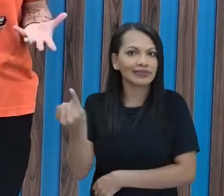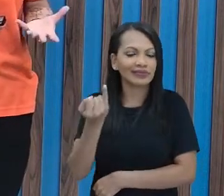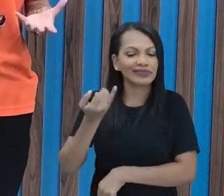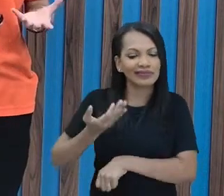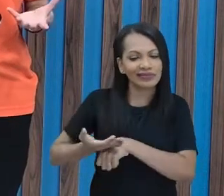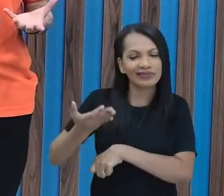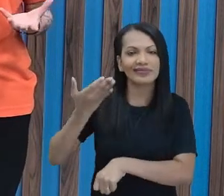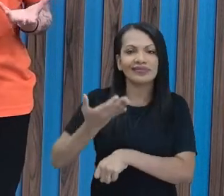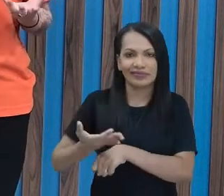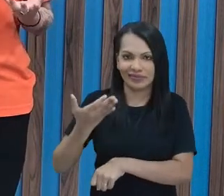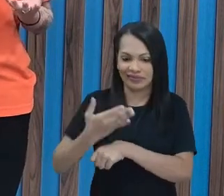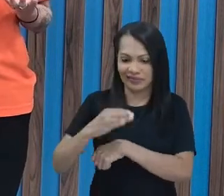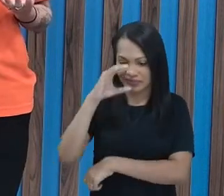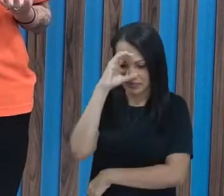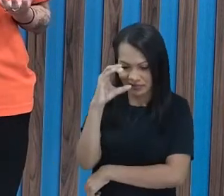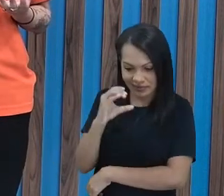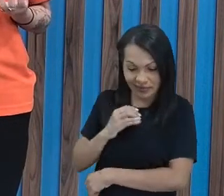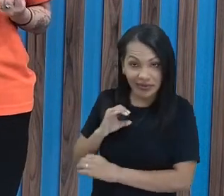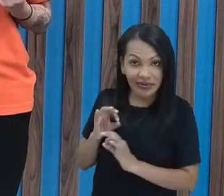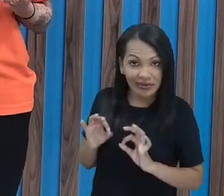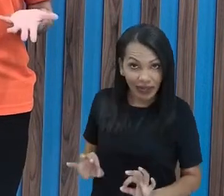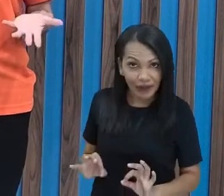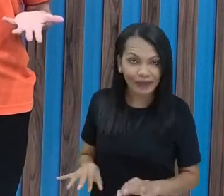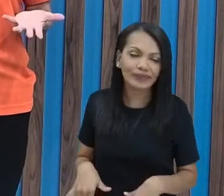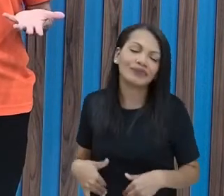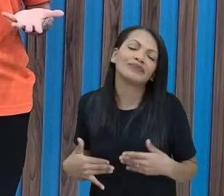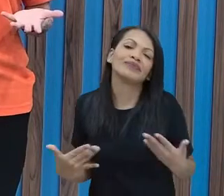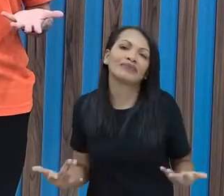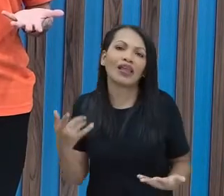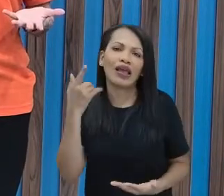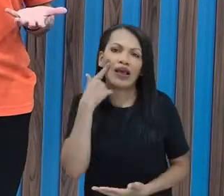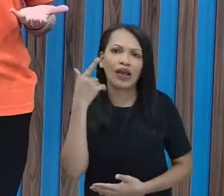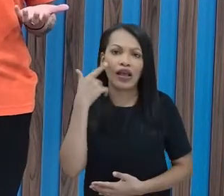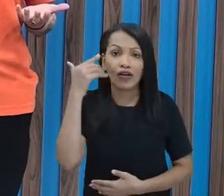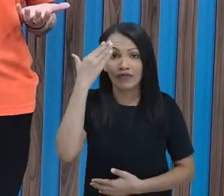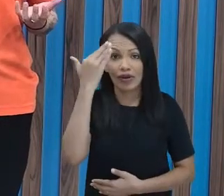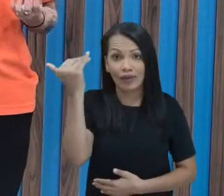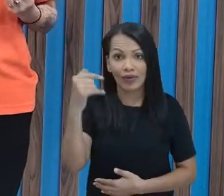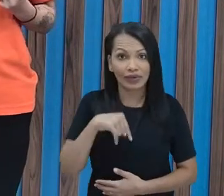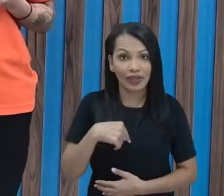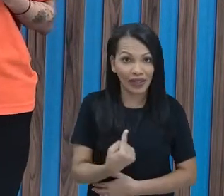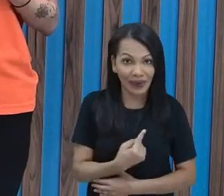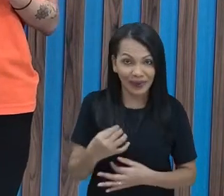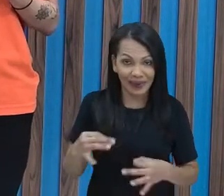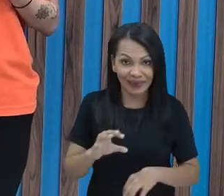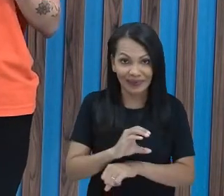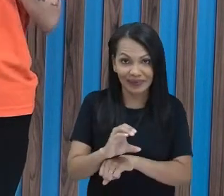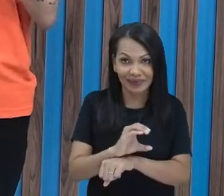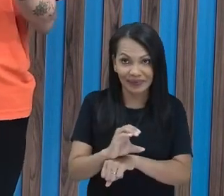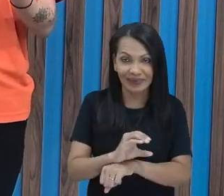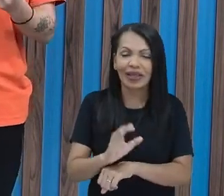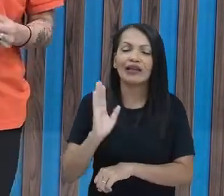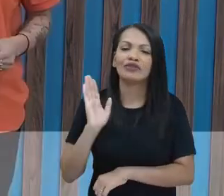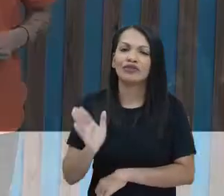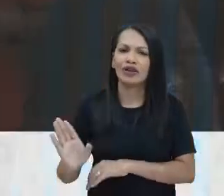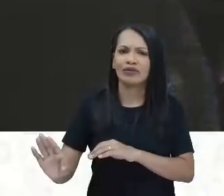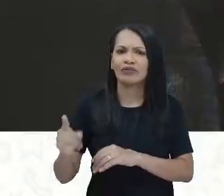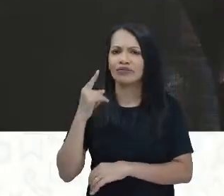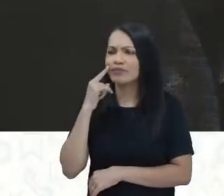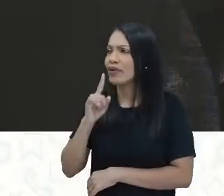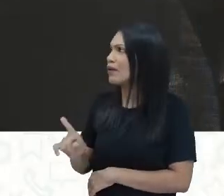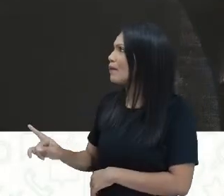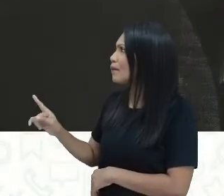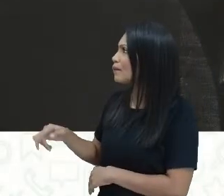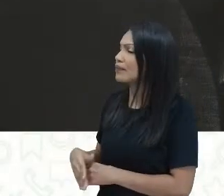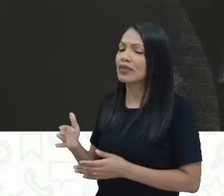exercício da cidadania, certo? Então, essa aí é bem famosa nossa E aí eu já chego aqui com